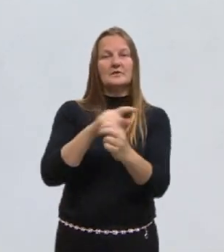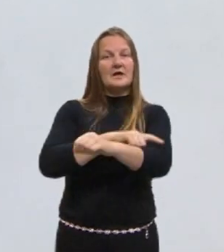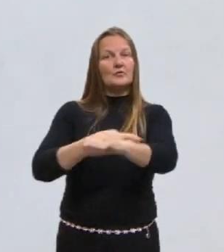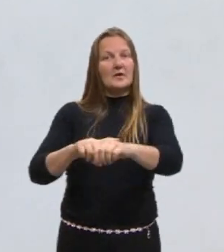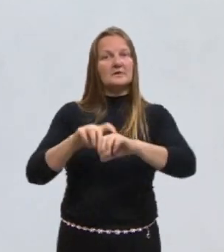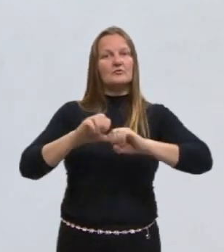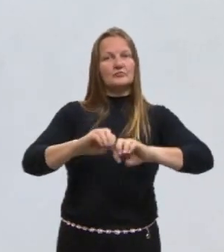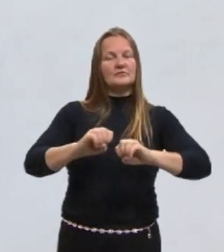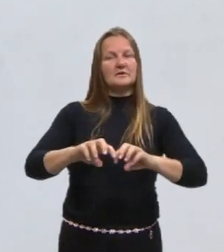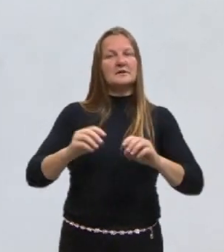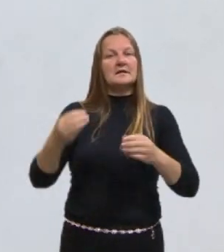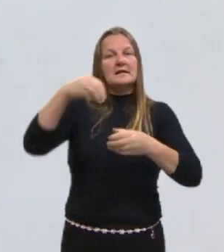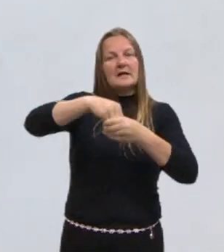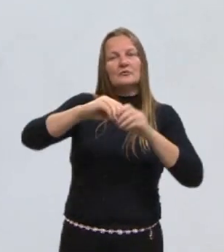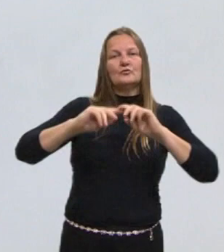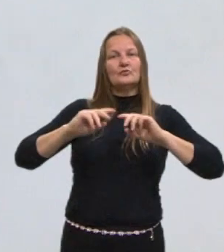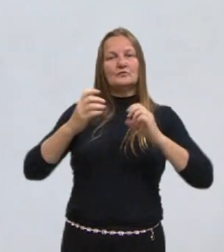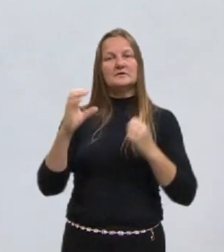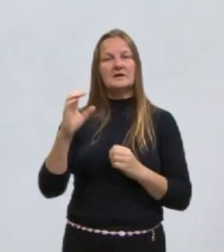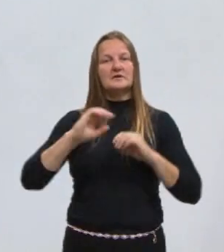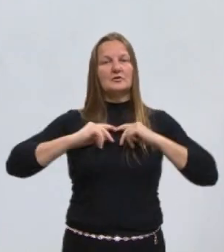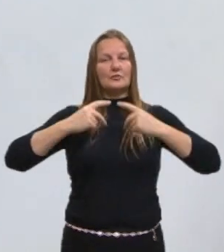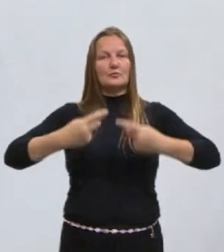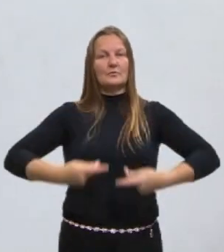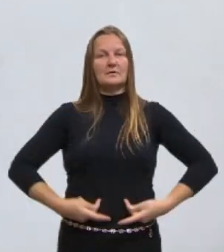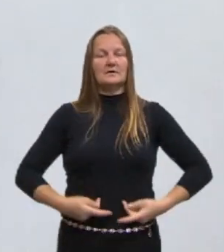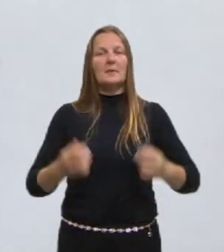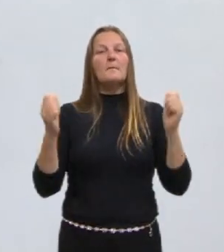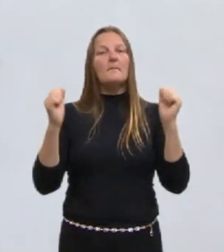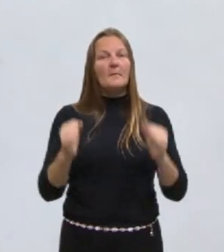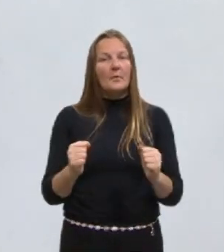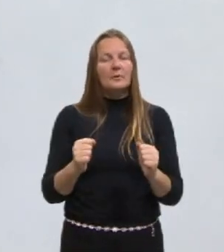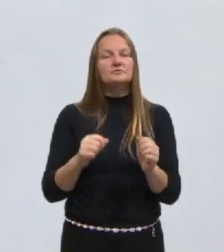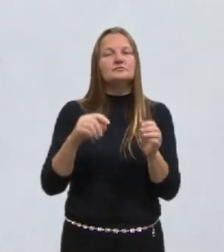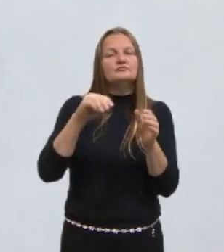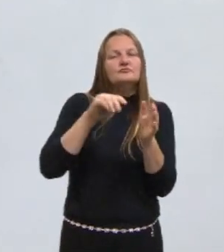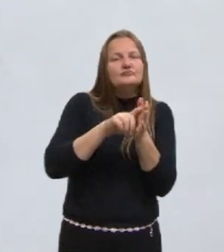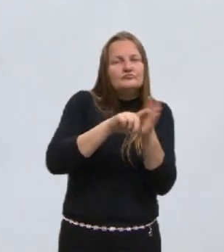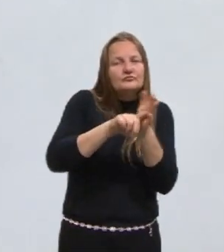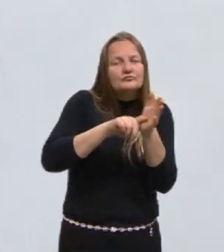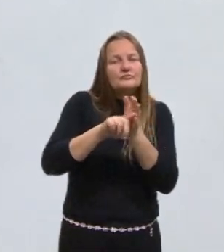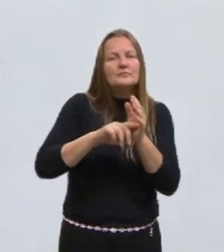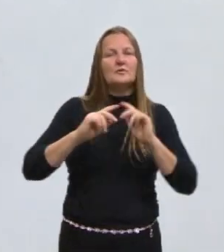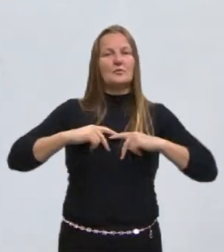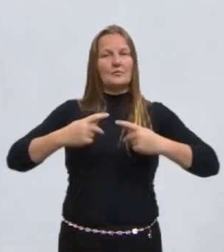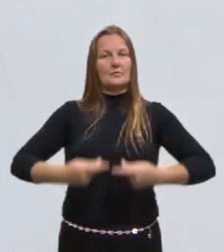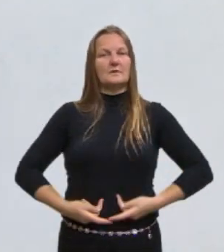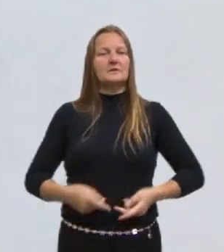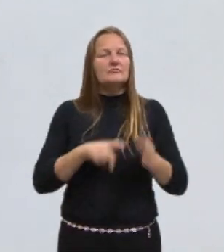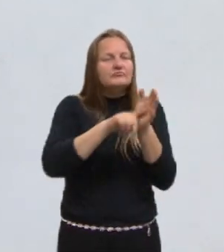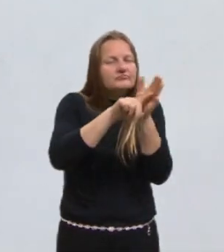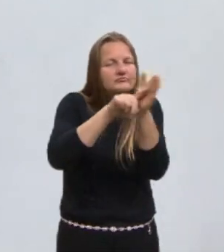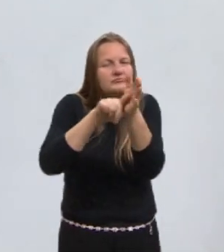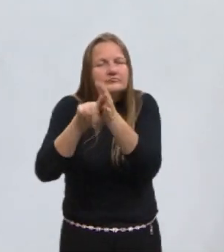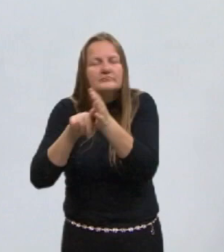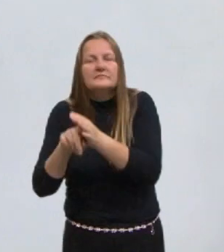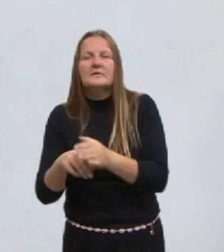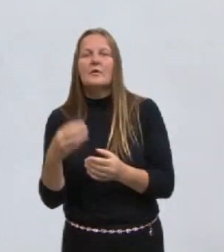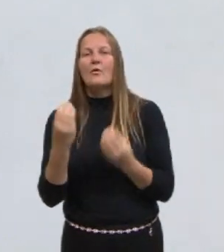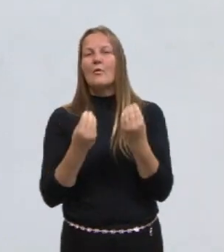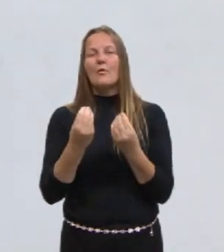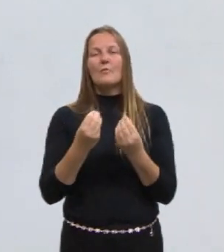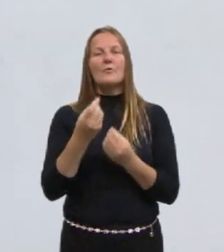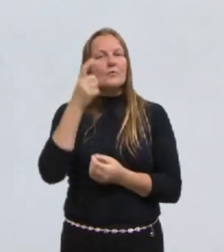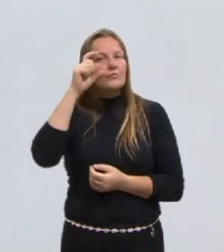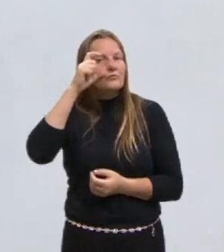ciências humanas. Mas eu posso, né, dentro de uma pesquisa das ciências humanas, investigar, né, no caso, o meu